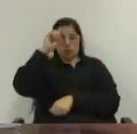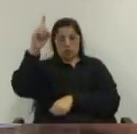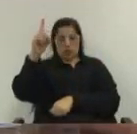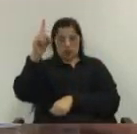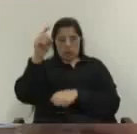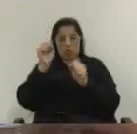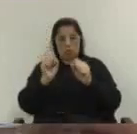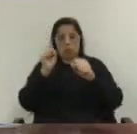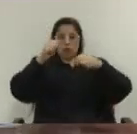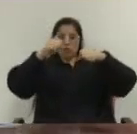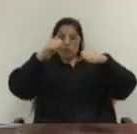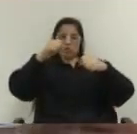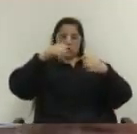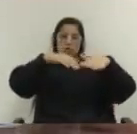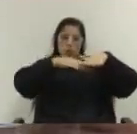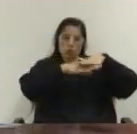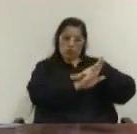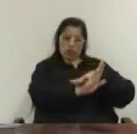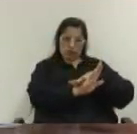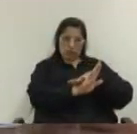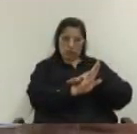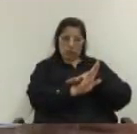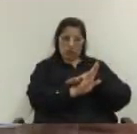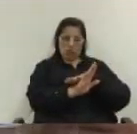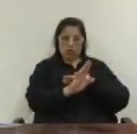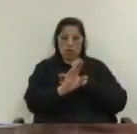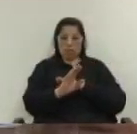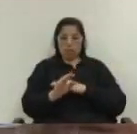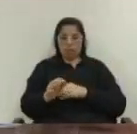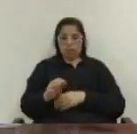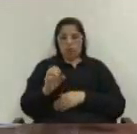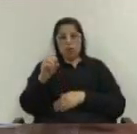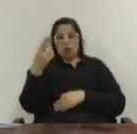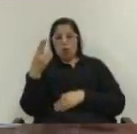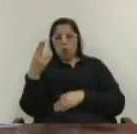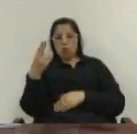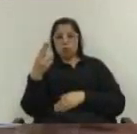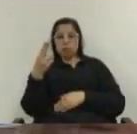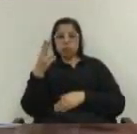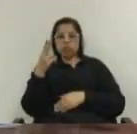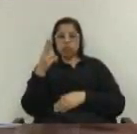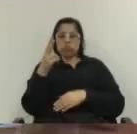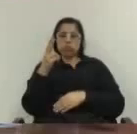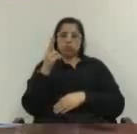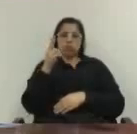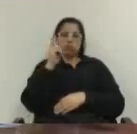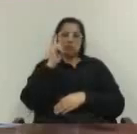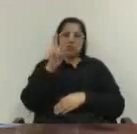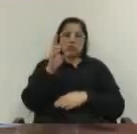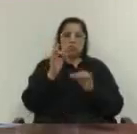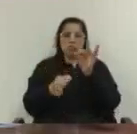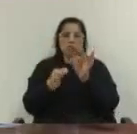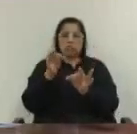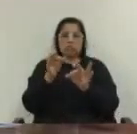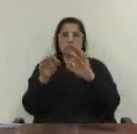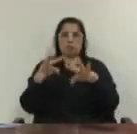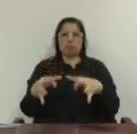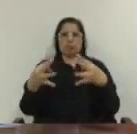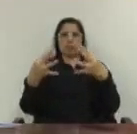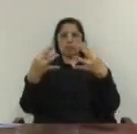denúncia, o qual, nesse caso, será submetido ao plenário. Se a comissão opinar pelo prosseguimento, o